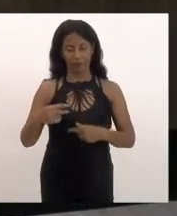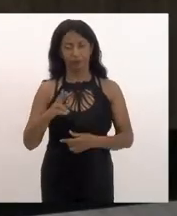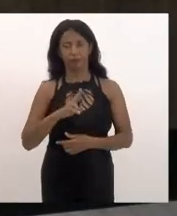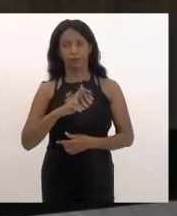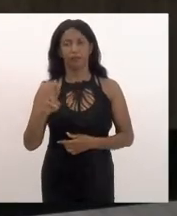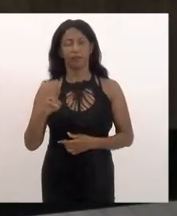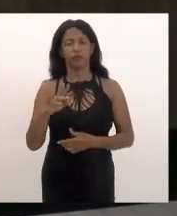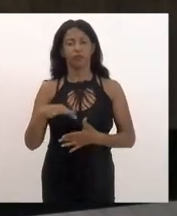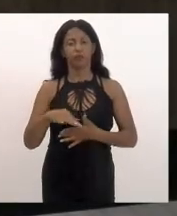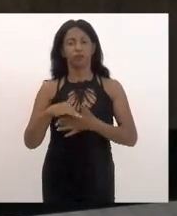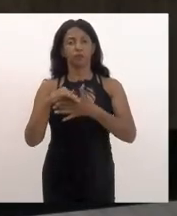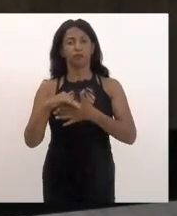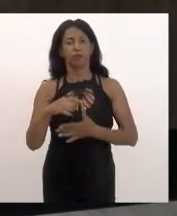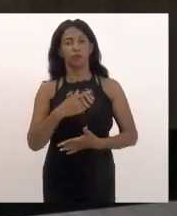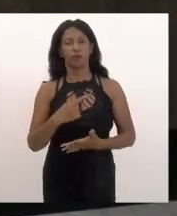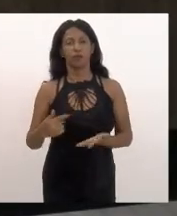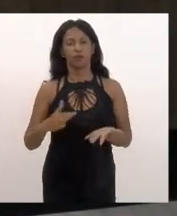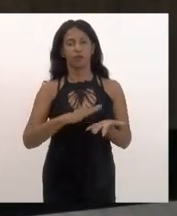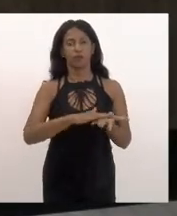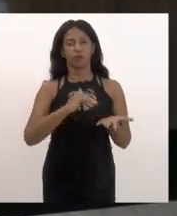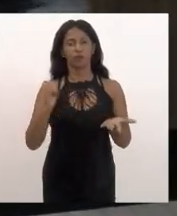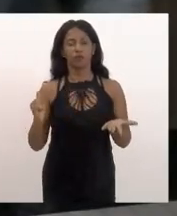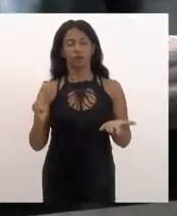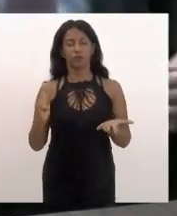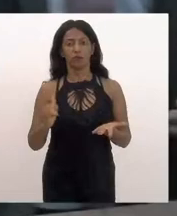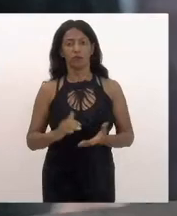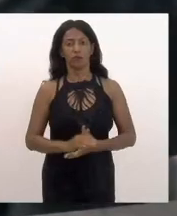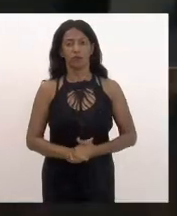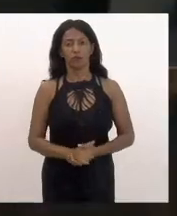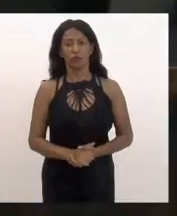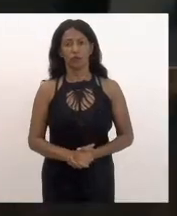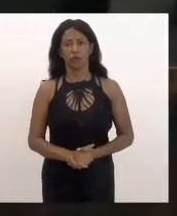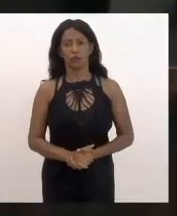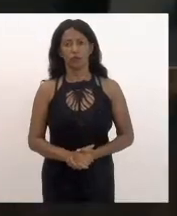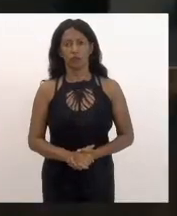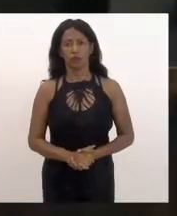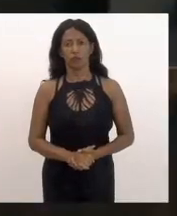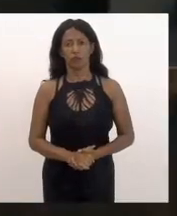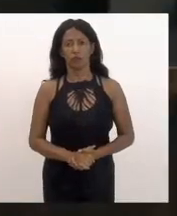liderança de governo, solicitar a Vossa Excelência que retire o projeto da pauta.